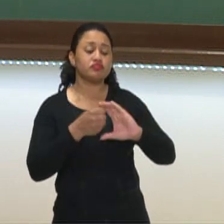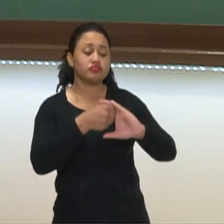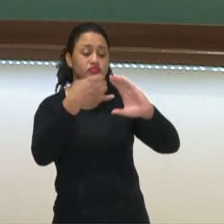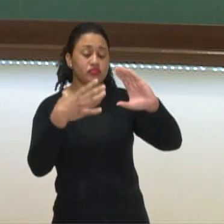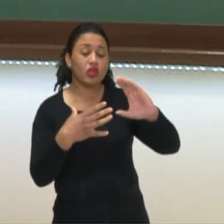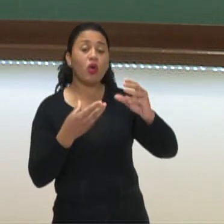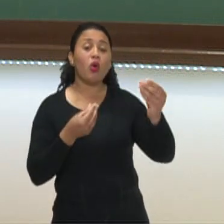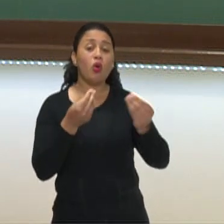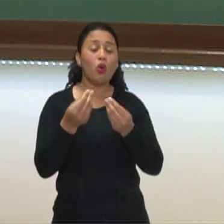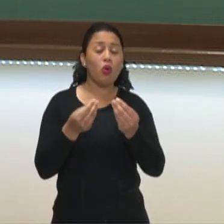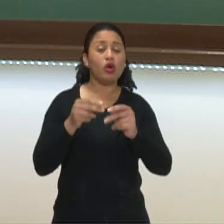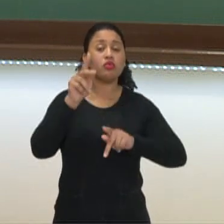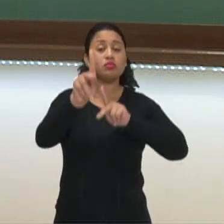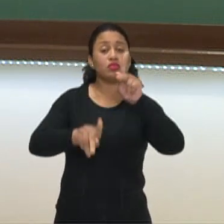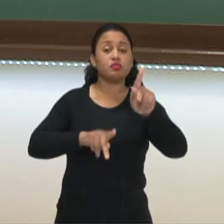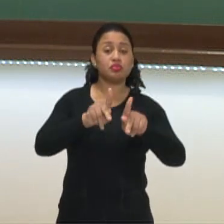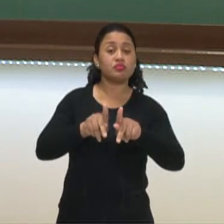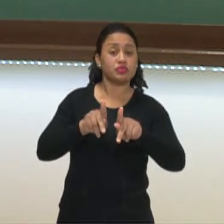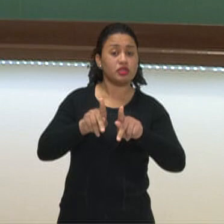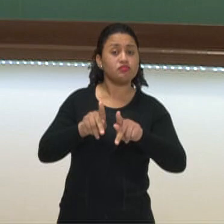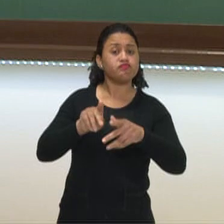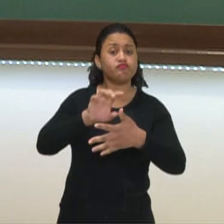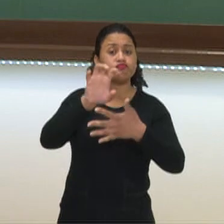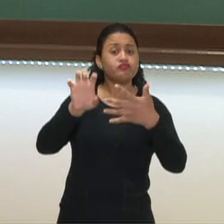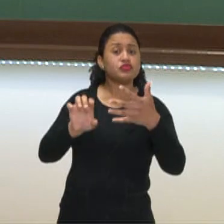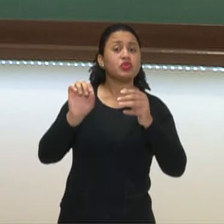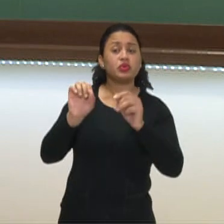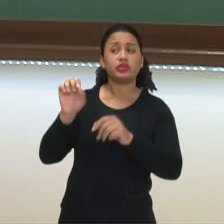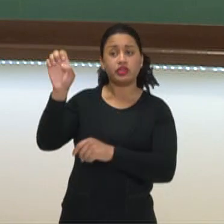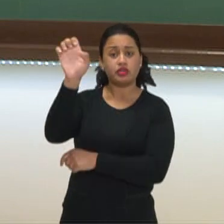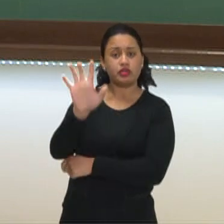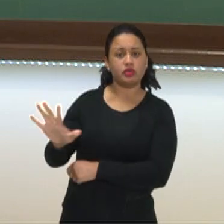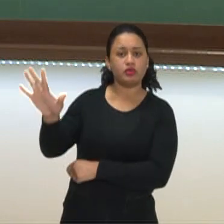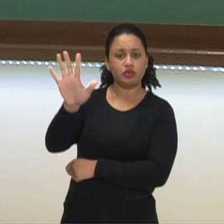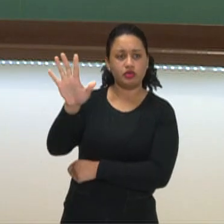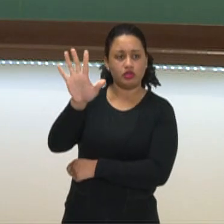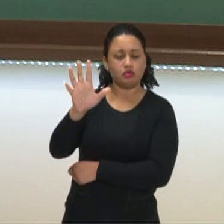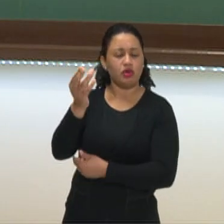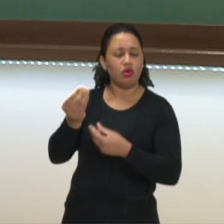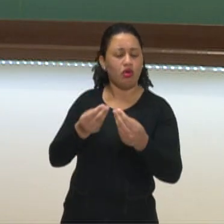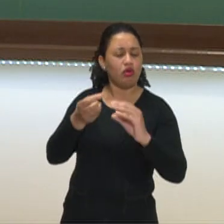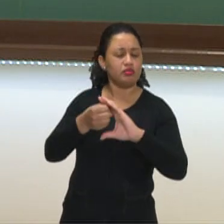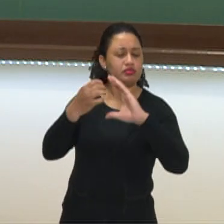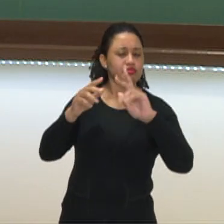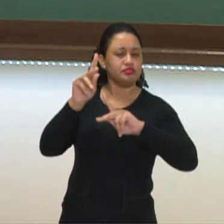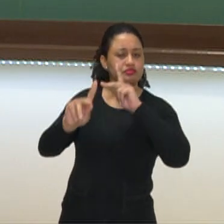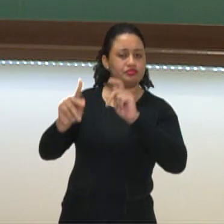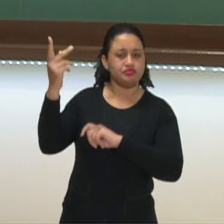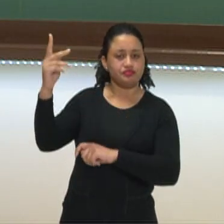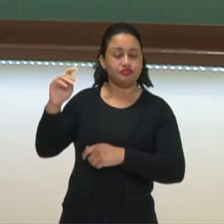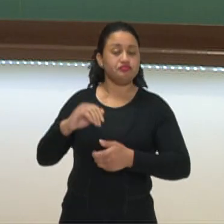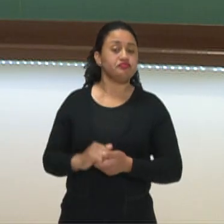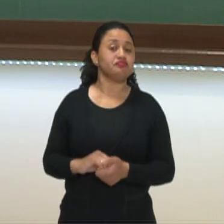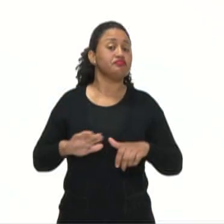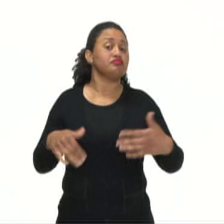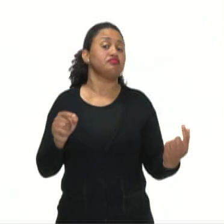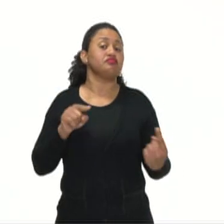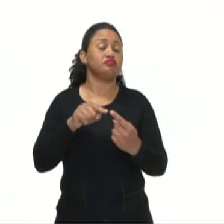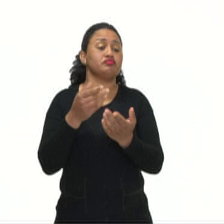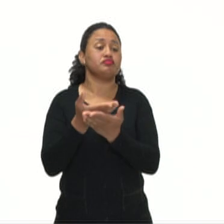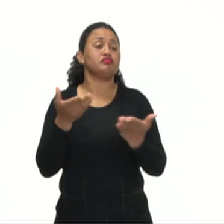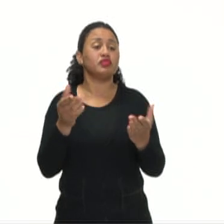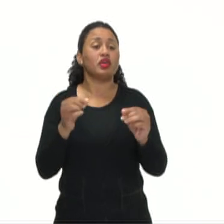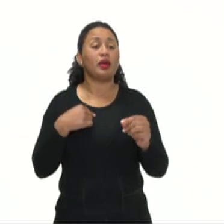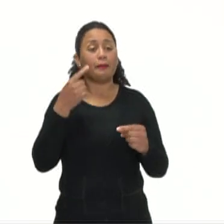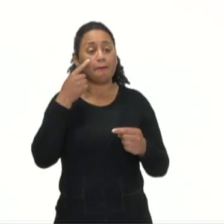características demográficas da Europa, as características da população europeia. Então, o objetivo da nossa aula é identificar as